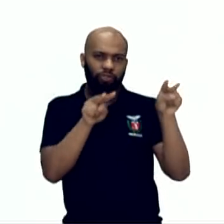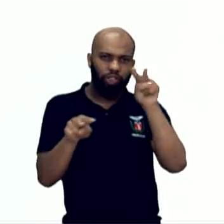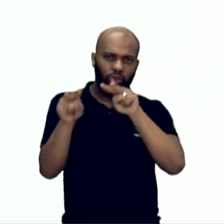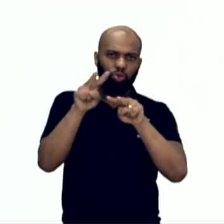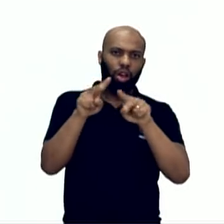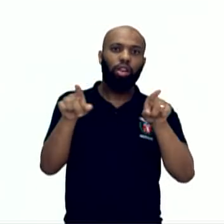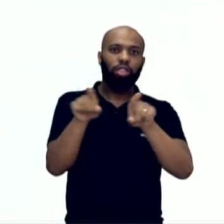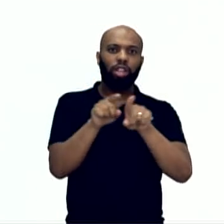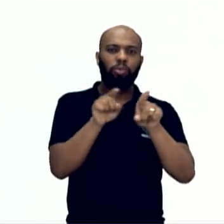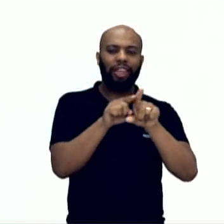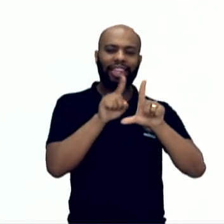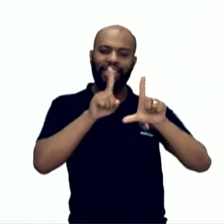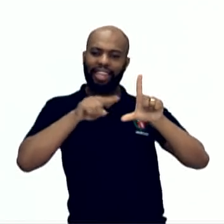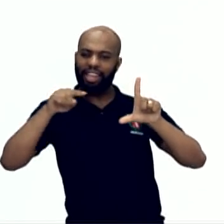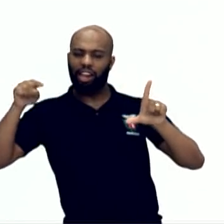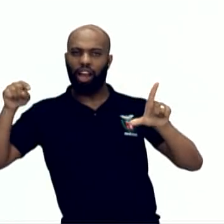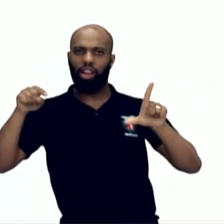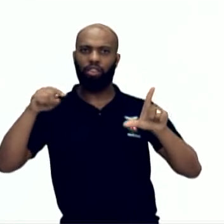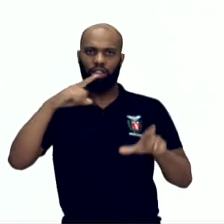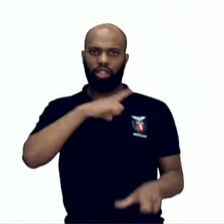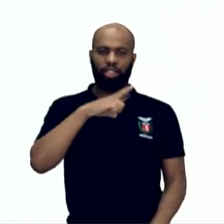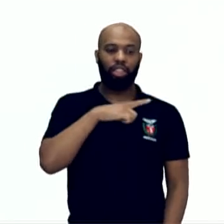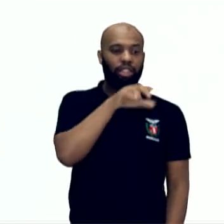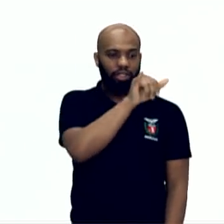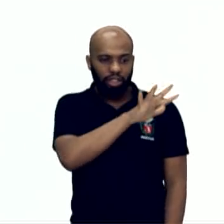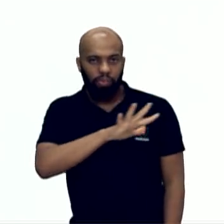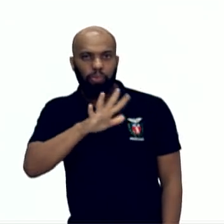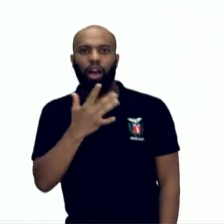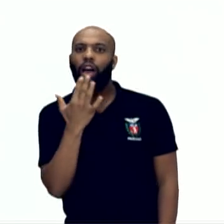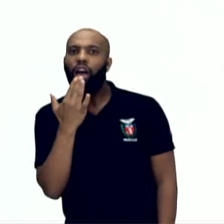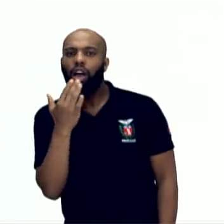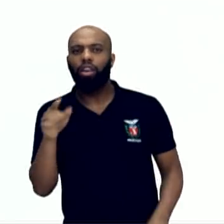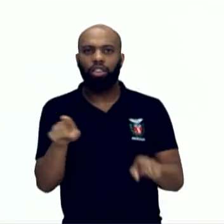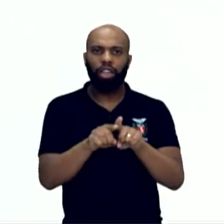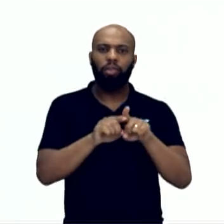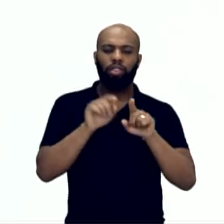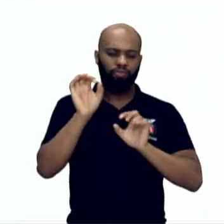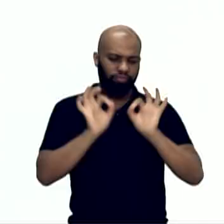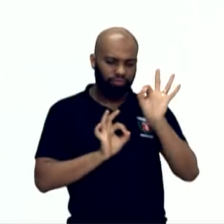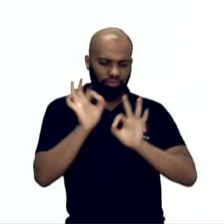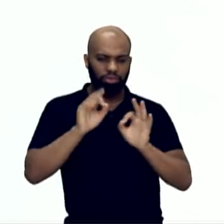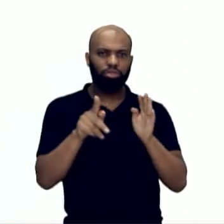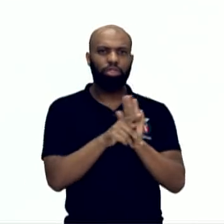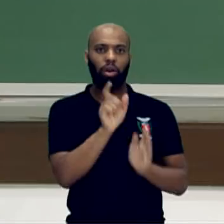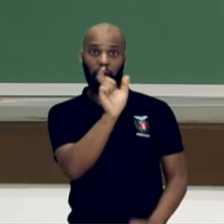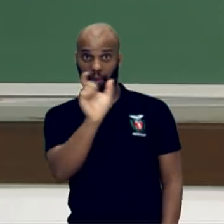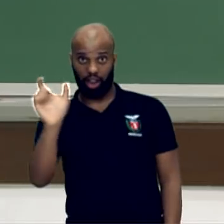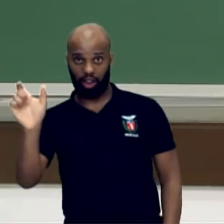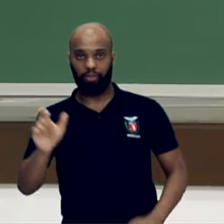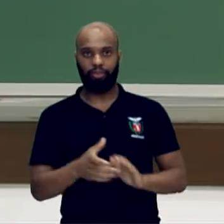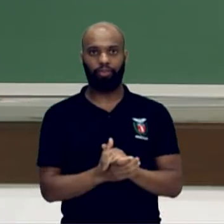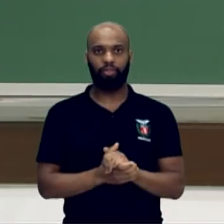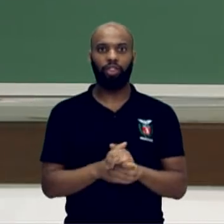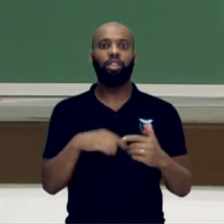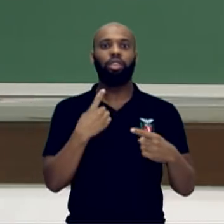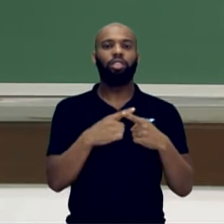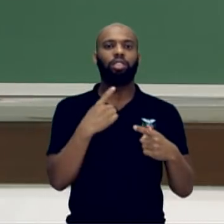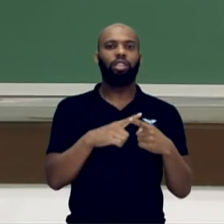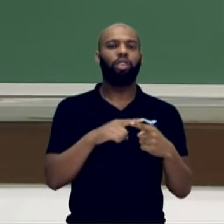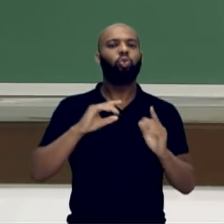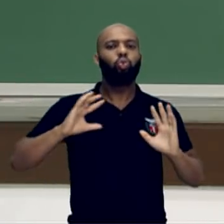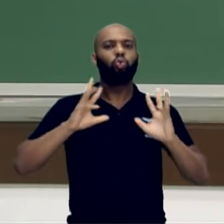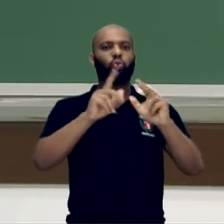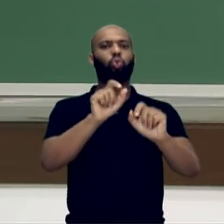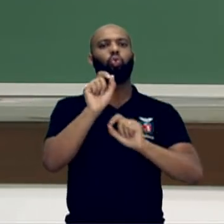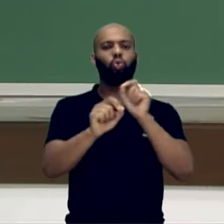e gráficos, como imagens, cores e organização das palavras na página. É tudo que nós observamos